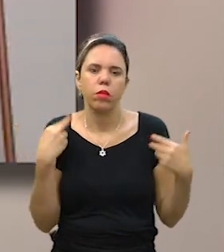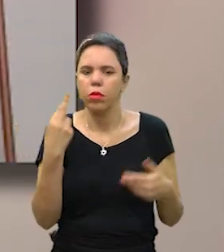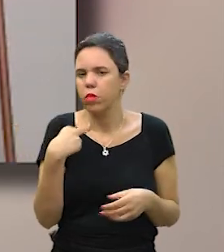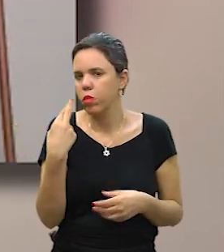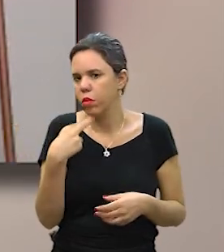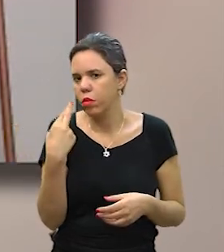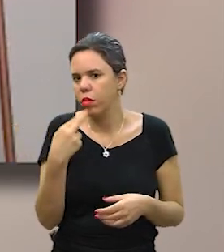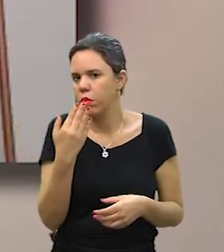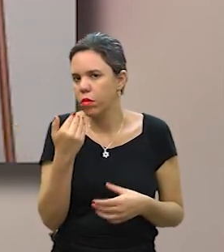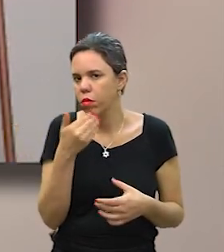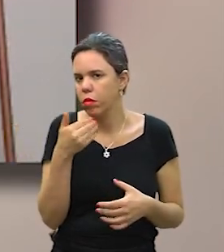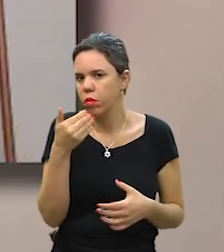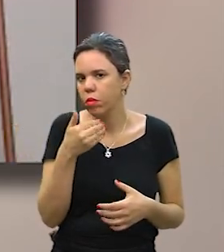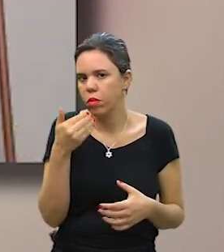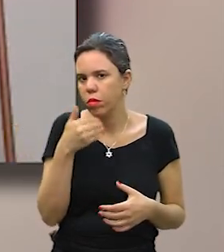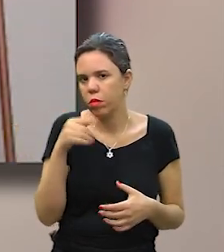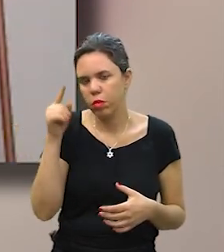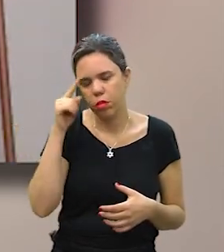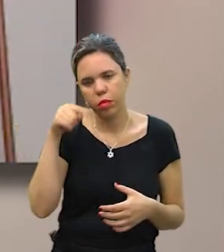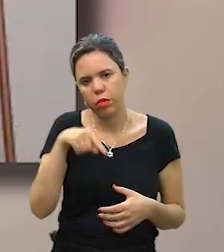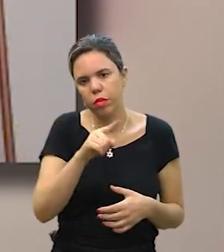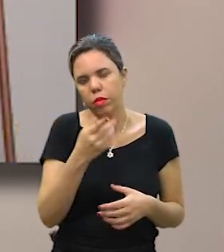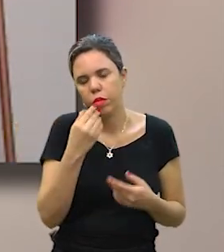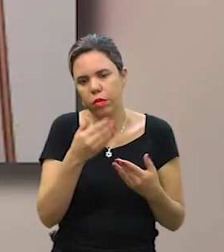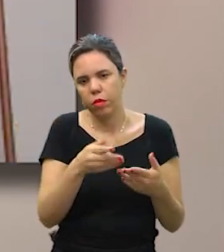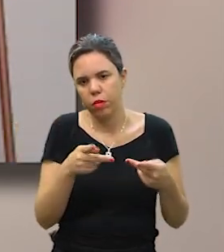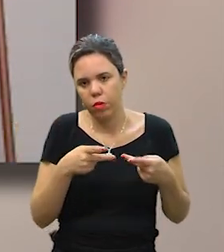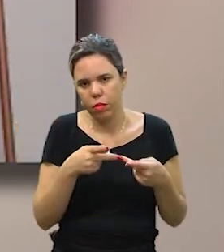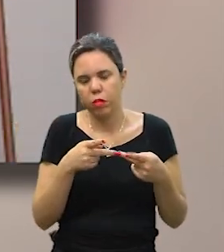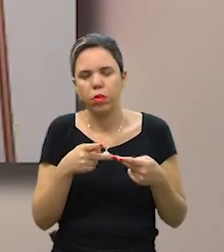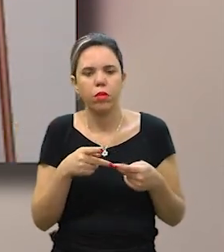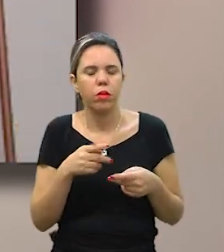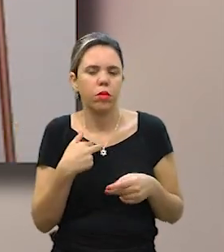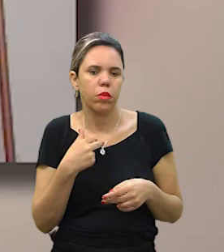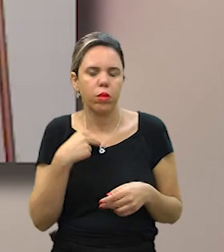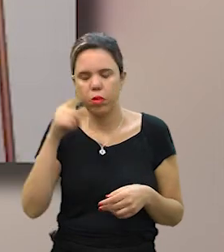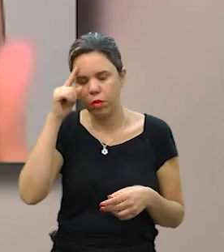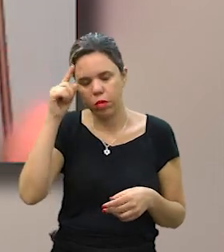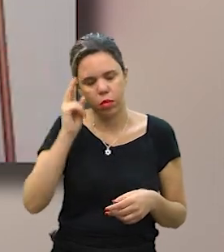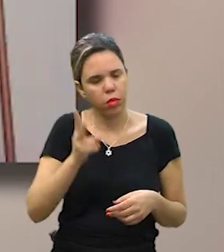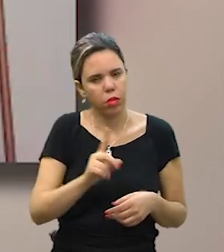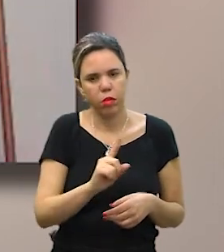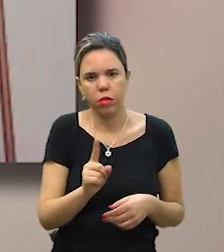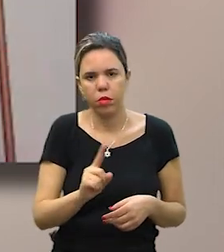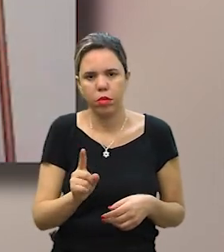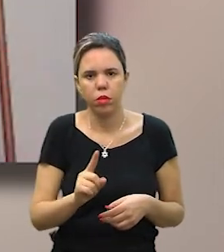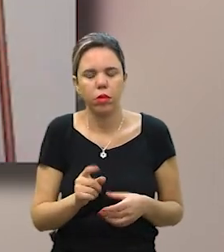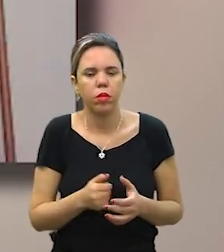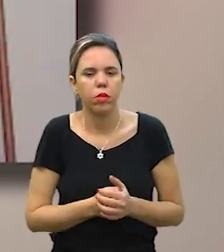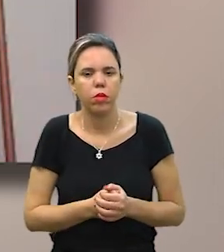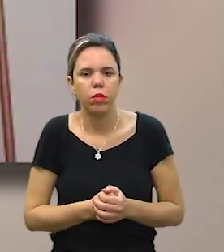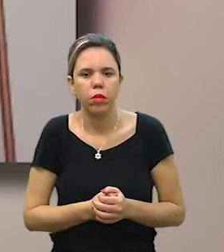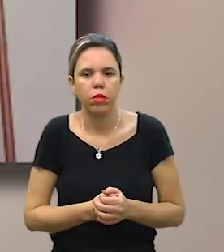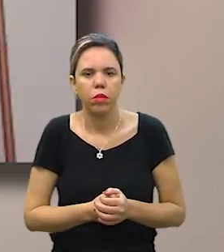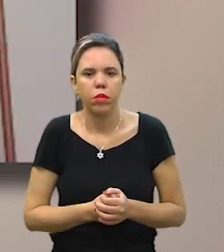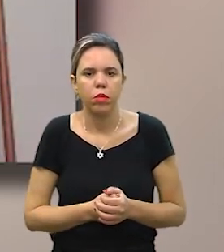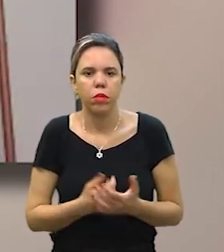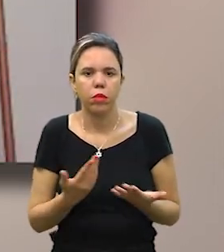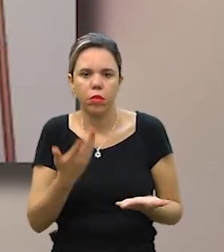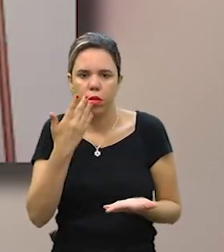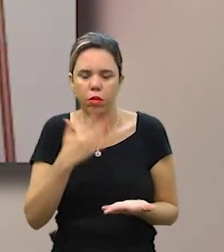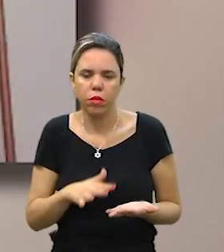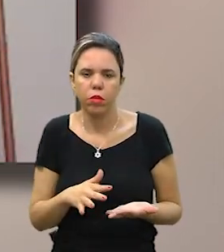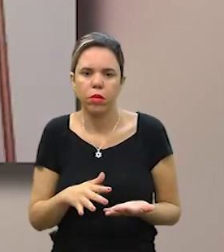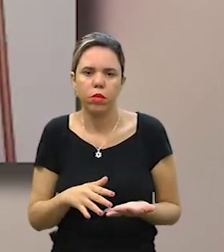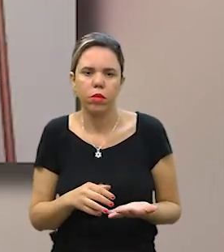tomar um sorvete, vai comer um doce. É o dia que vai pedir uma pizza, mas isso não pode ser todos os dias, tá? E